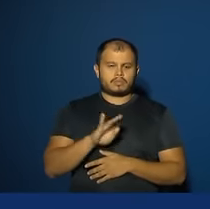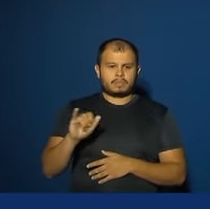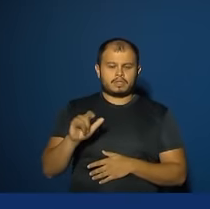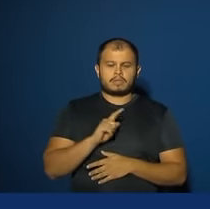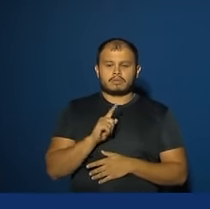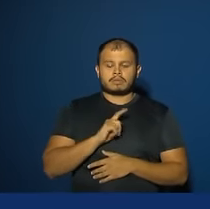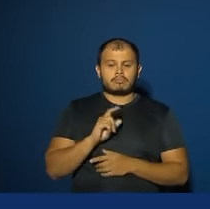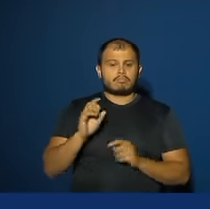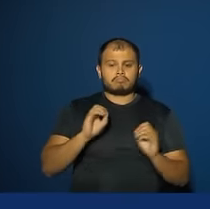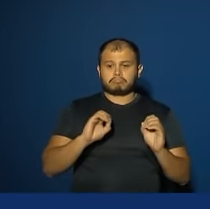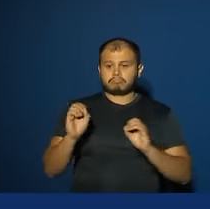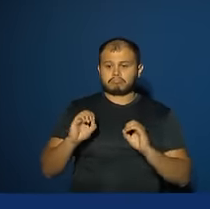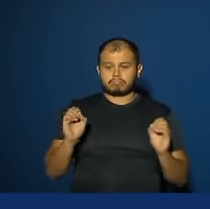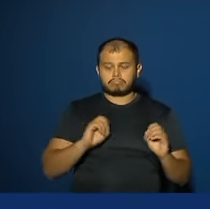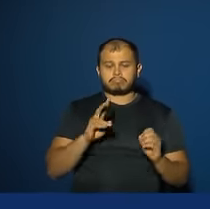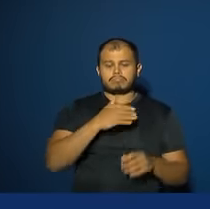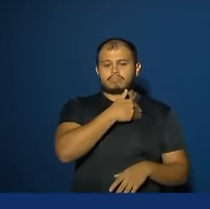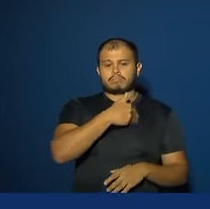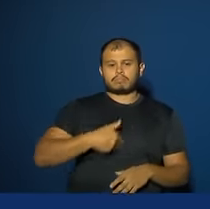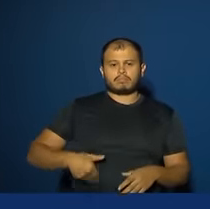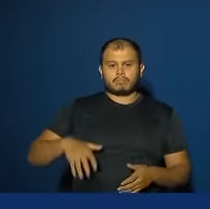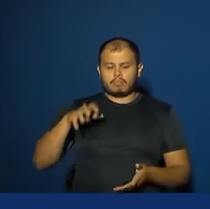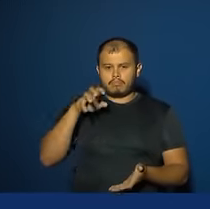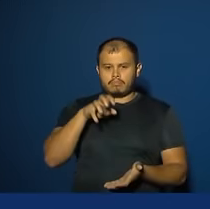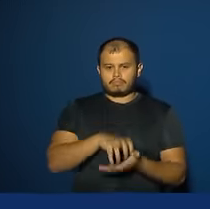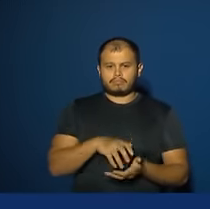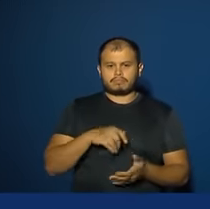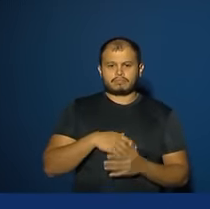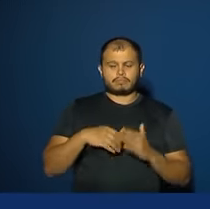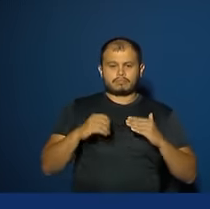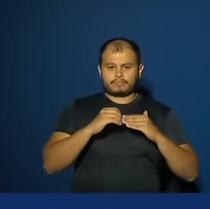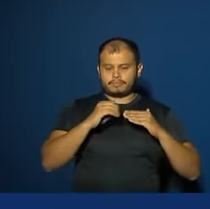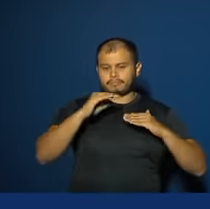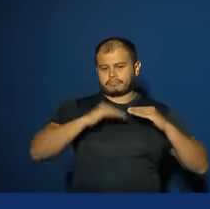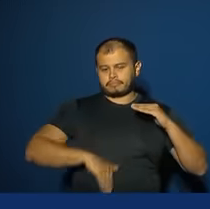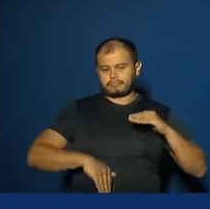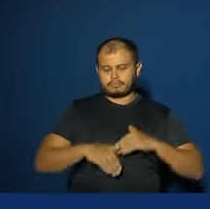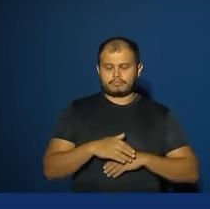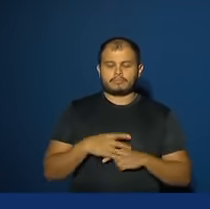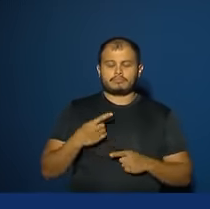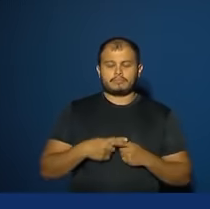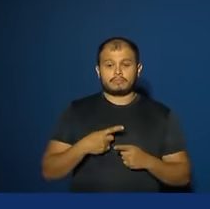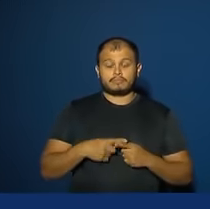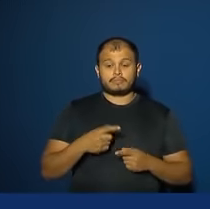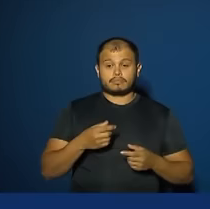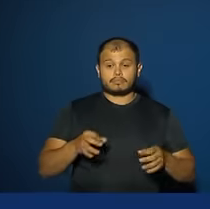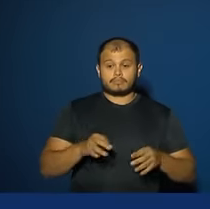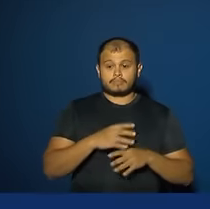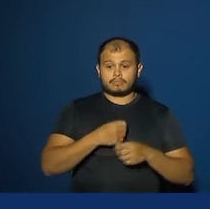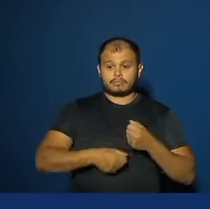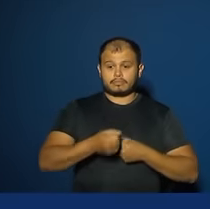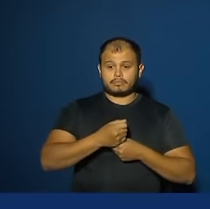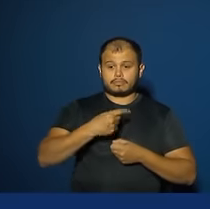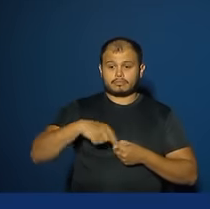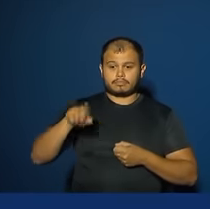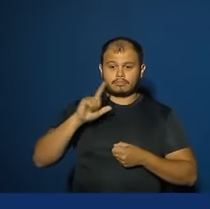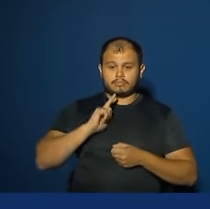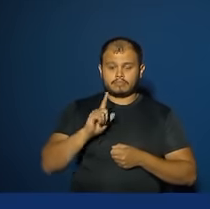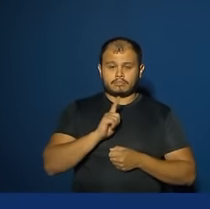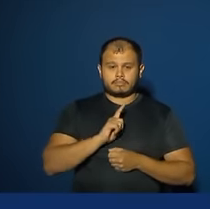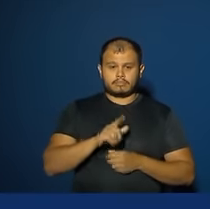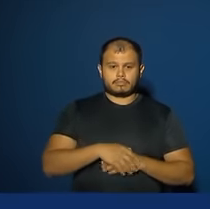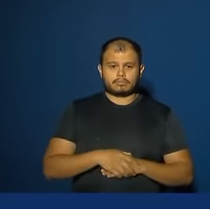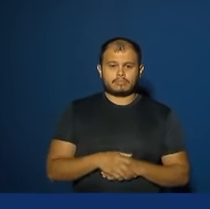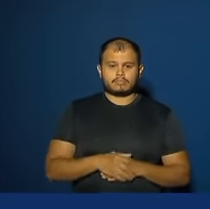no mercado que o governo central consiga entregar um déficit primário zero, porque a gente terminou o ano passado com a receita líquida do